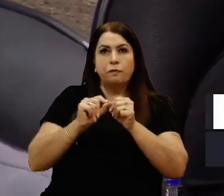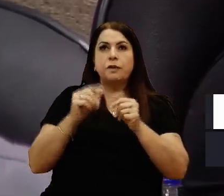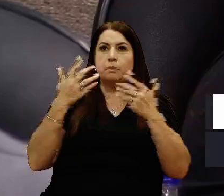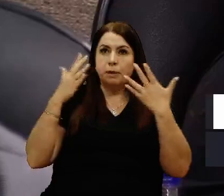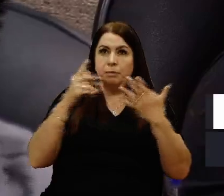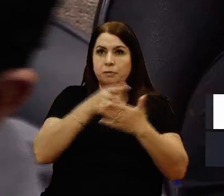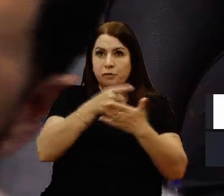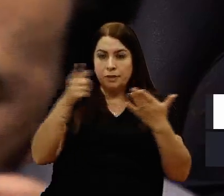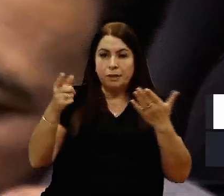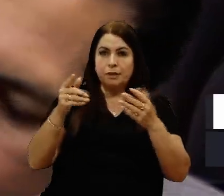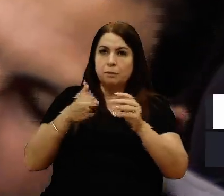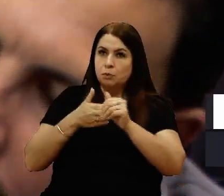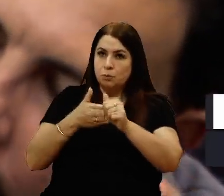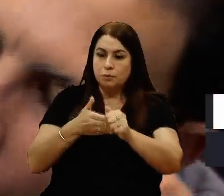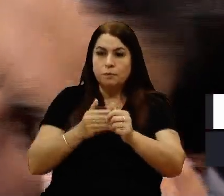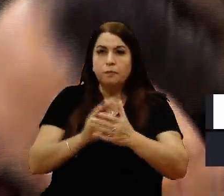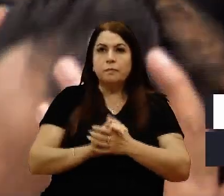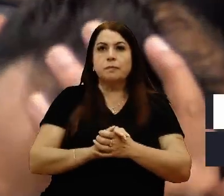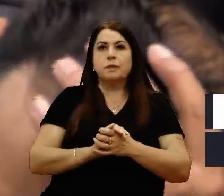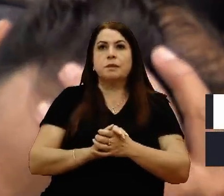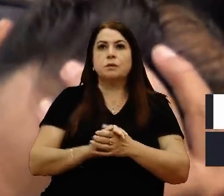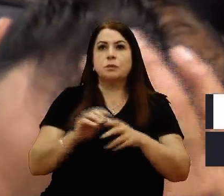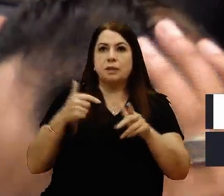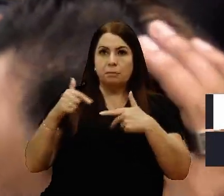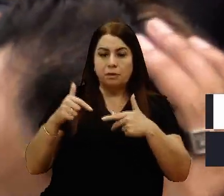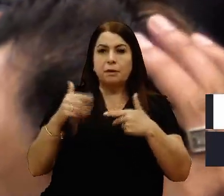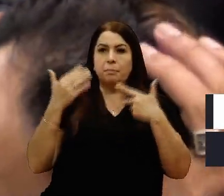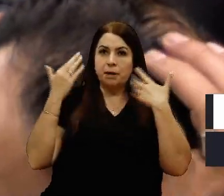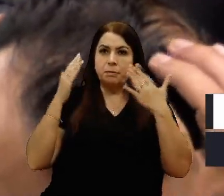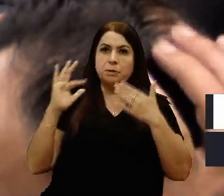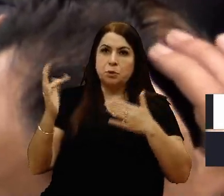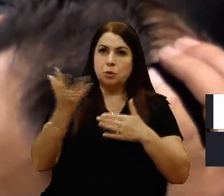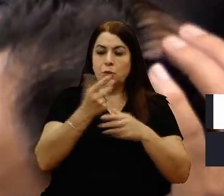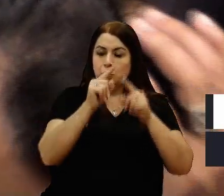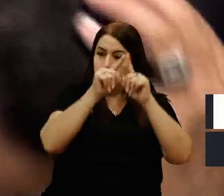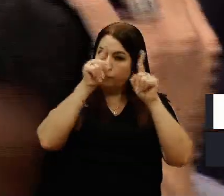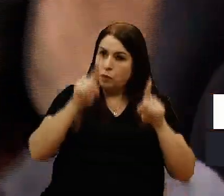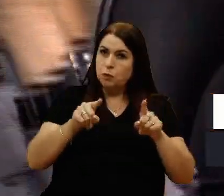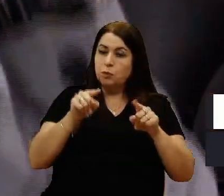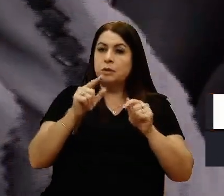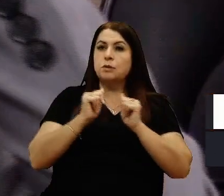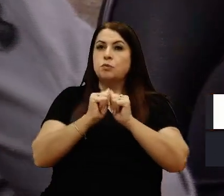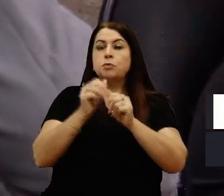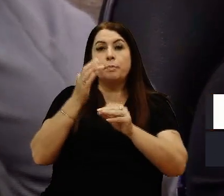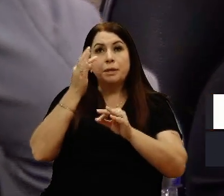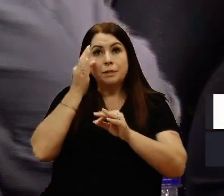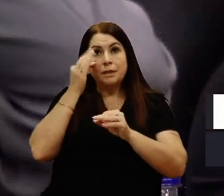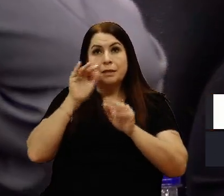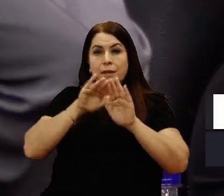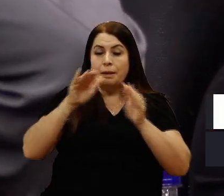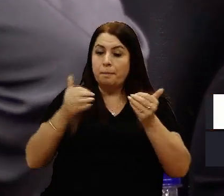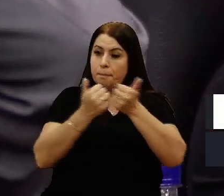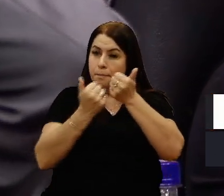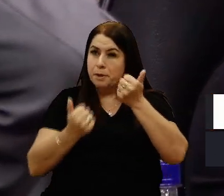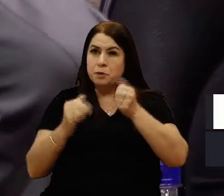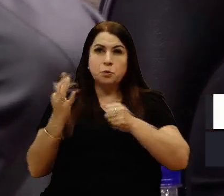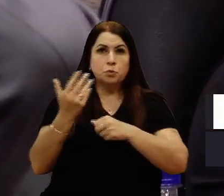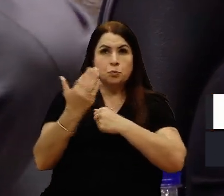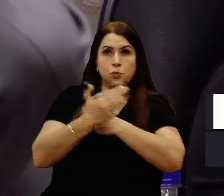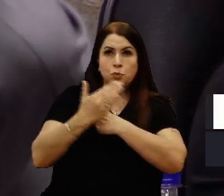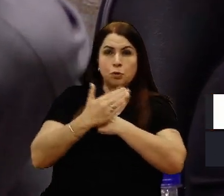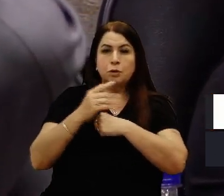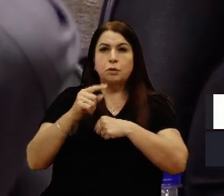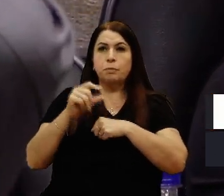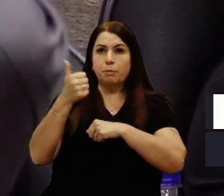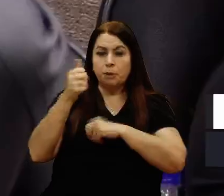Parabéns a vocês pela condução nos trabalhos, parabéns a todos os servidores, a todos que estavam presentes na mesa, a todos que nos ajudaram nesse